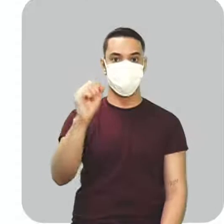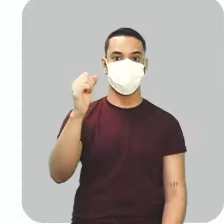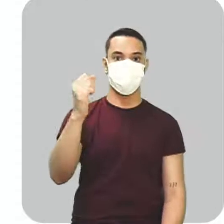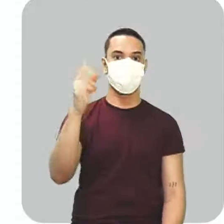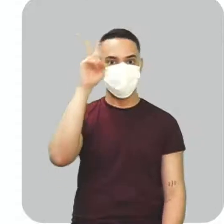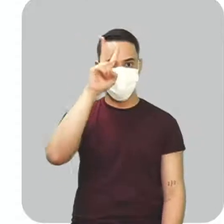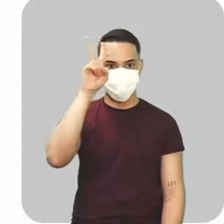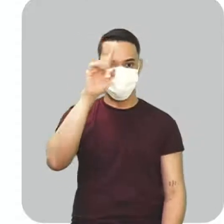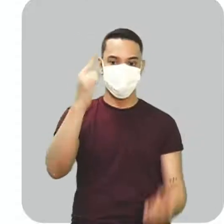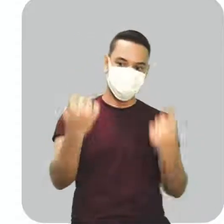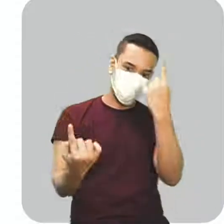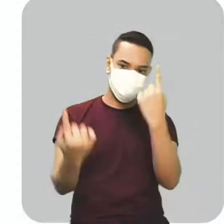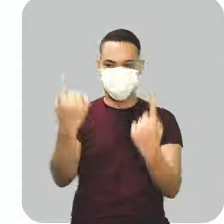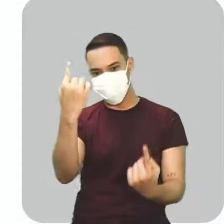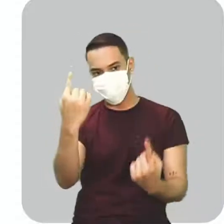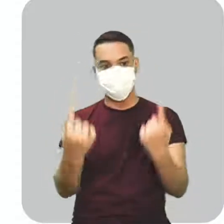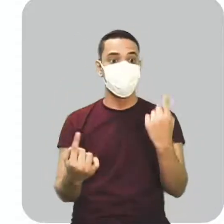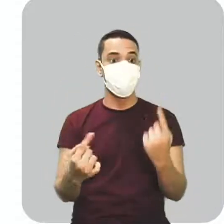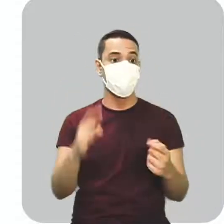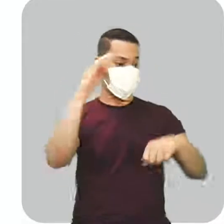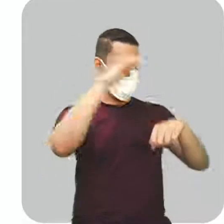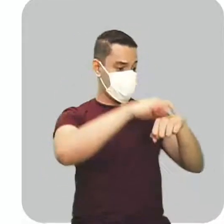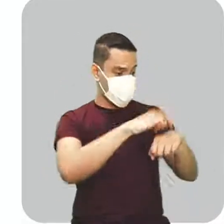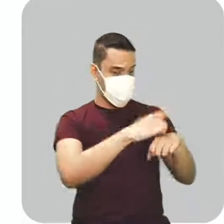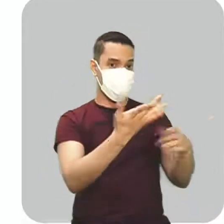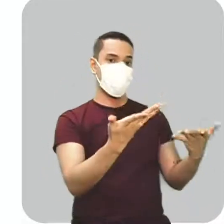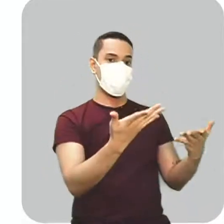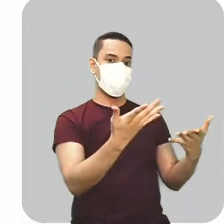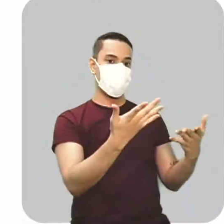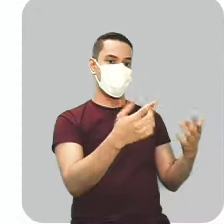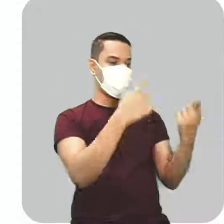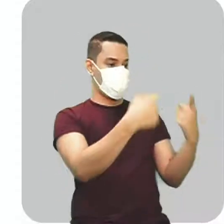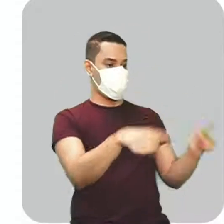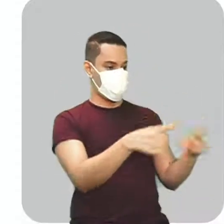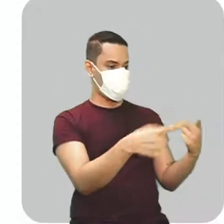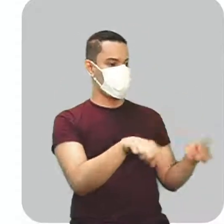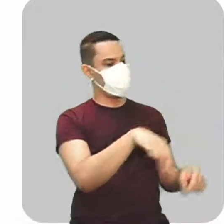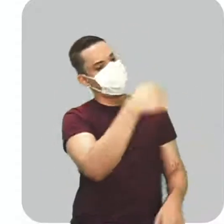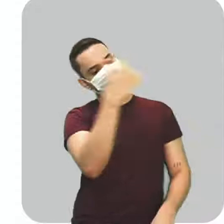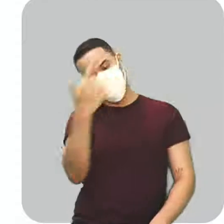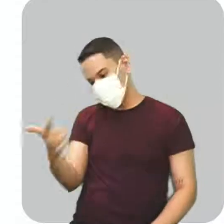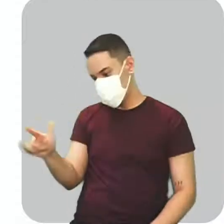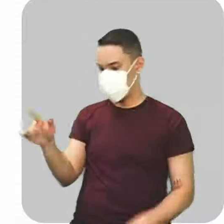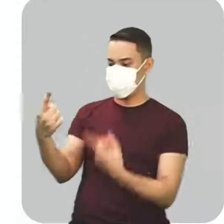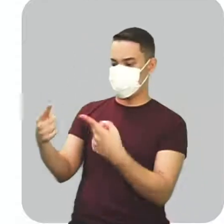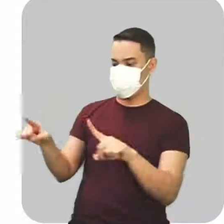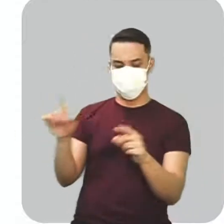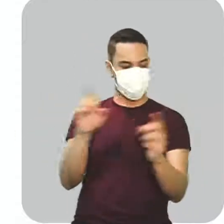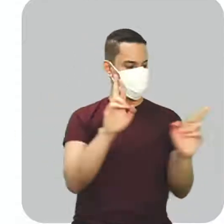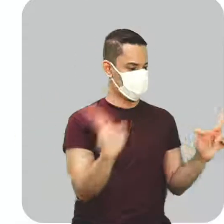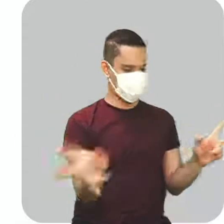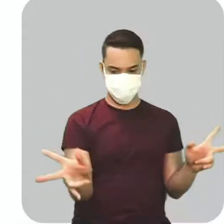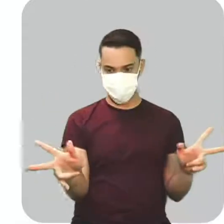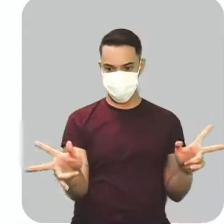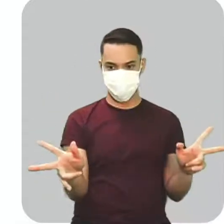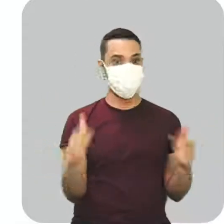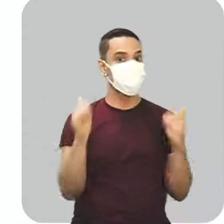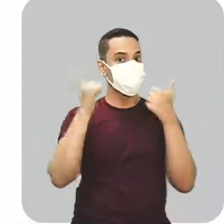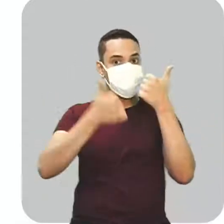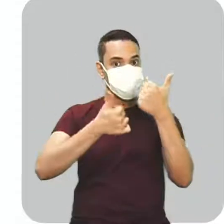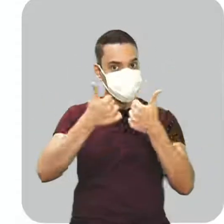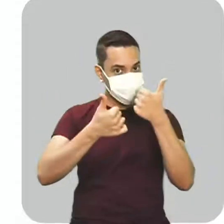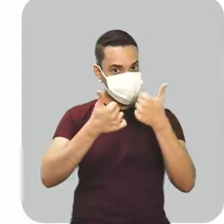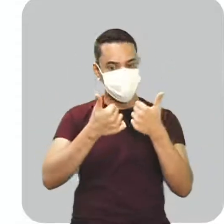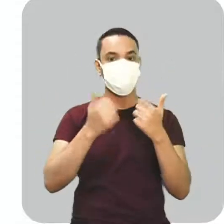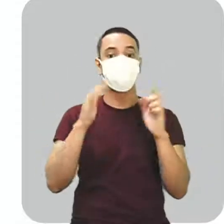Alternativas, né? Ora tocava música clássica, ora tocava um chorinho. Belezinha? Ok?